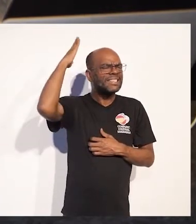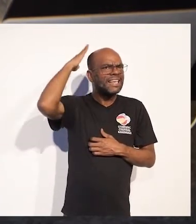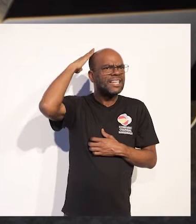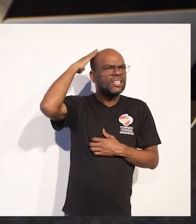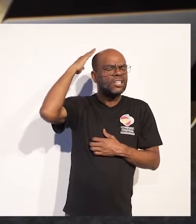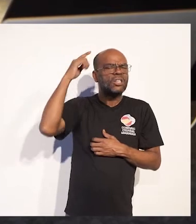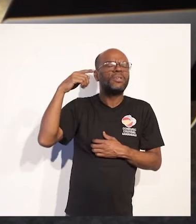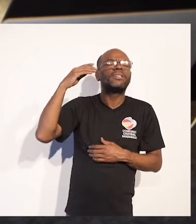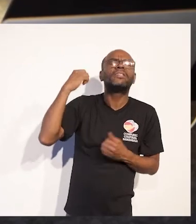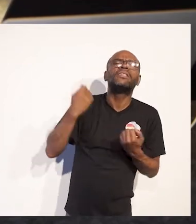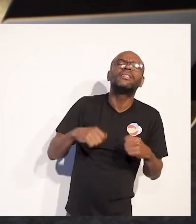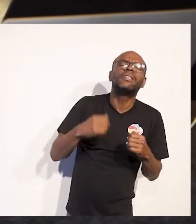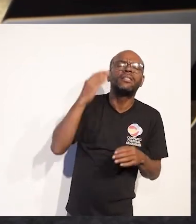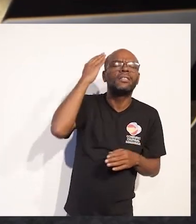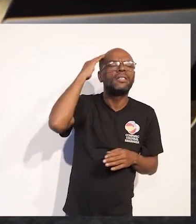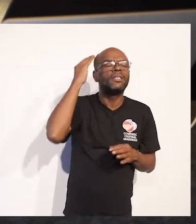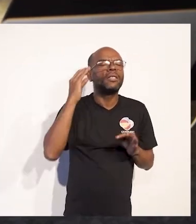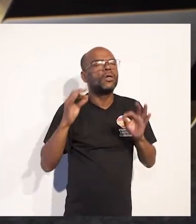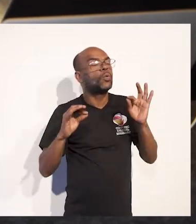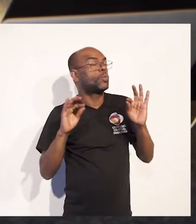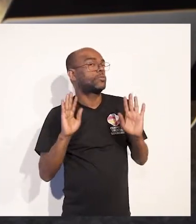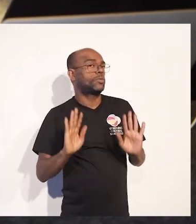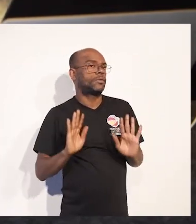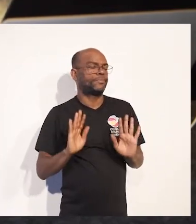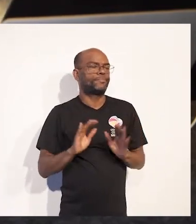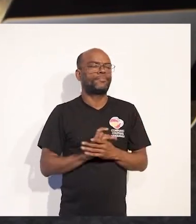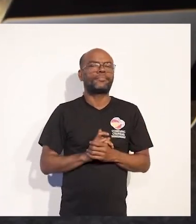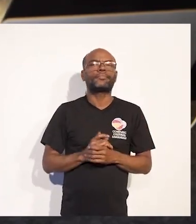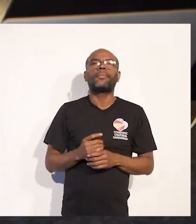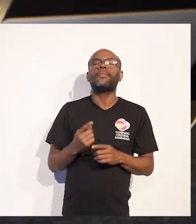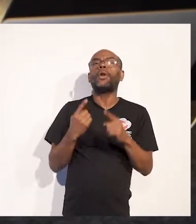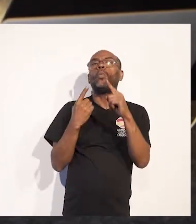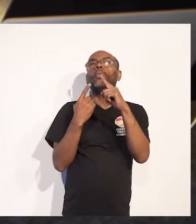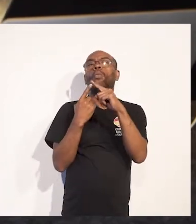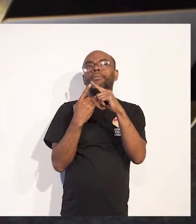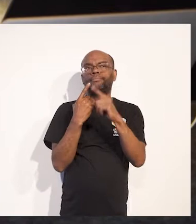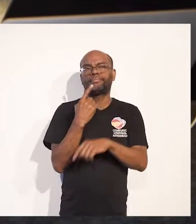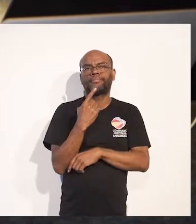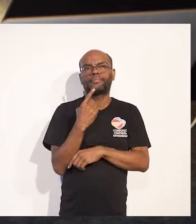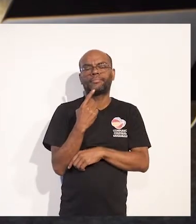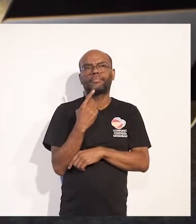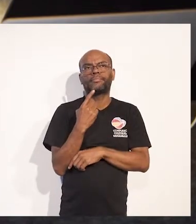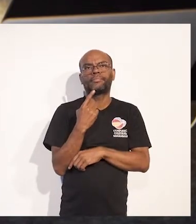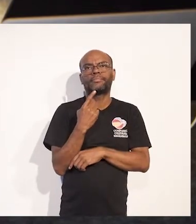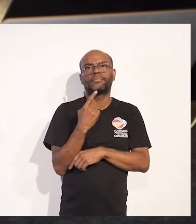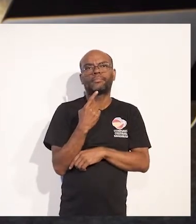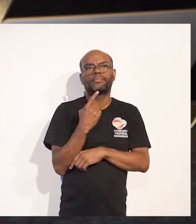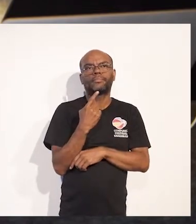gente precisa entender algumas coisas. Uma, o